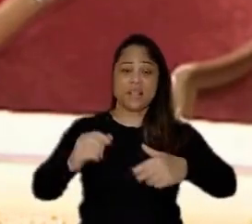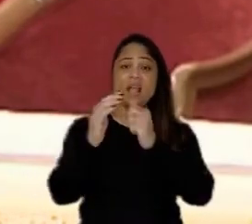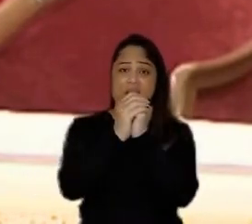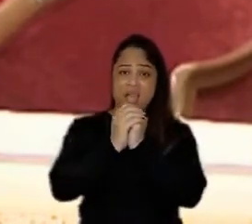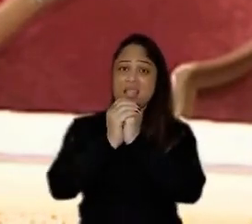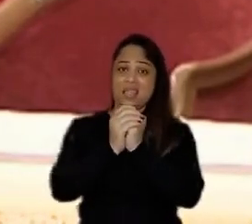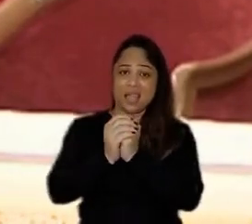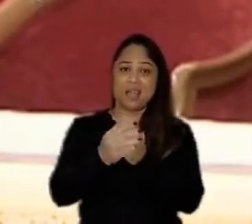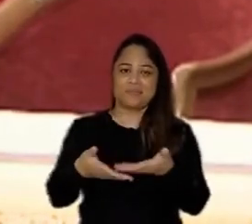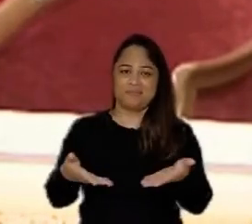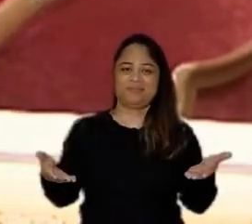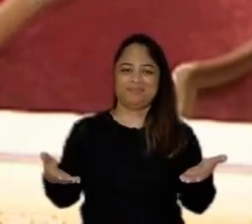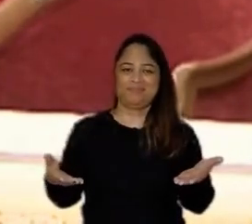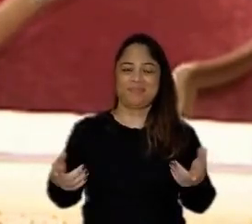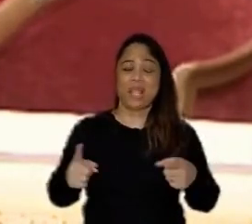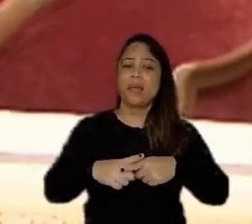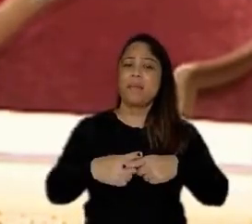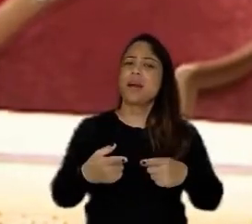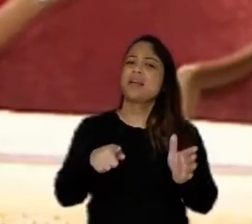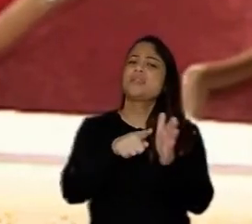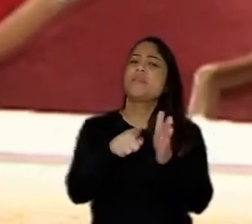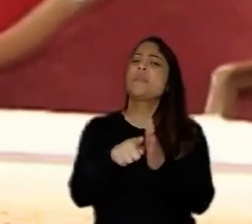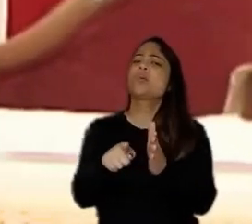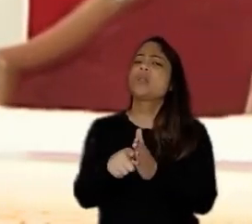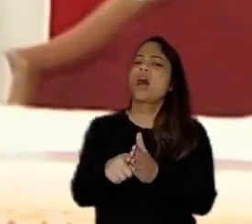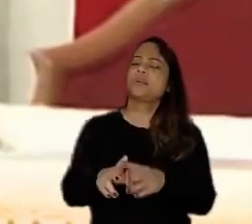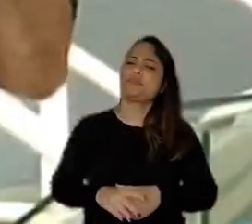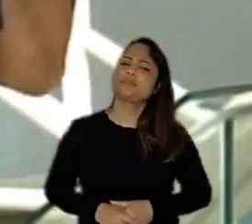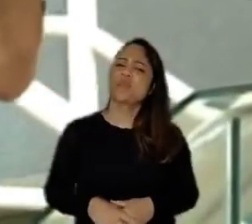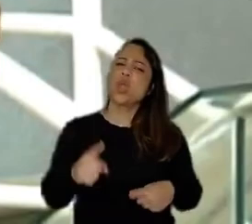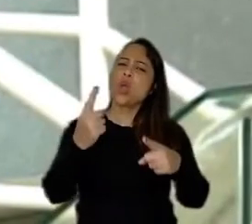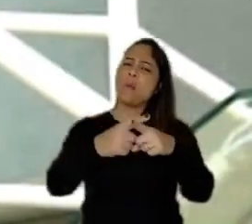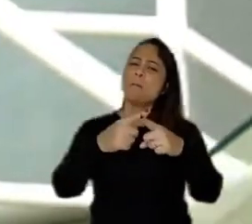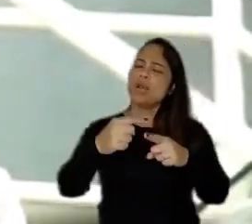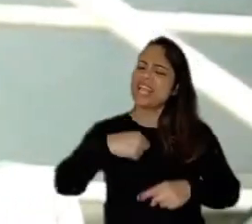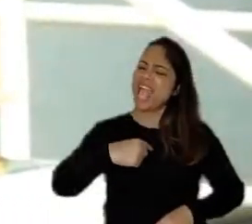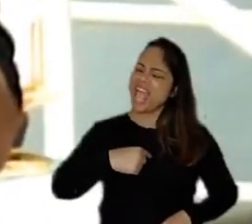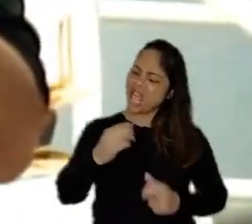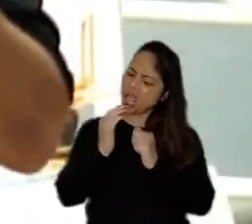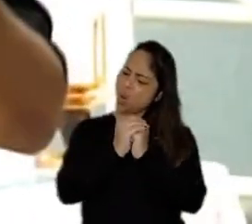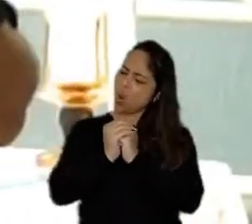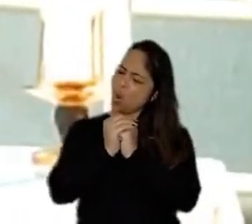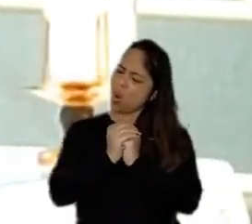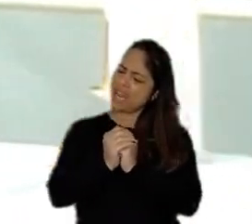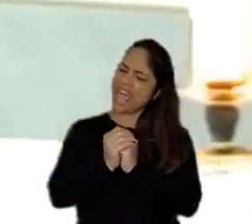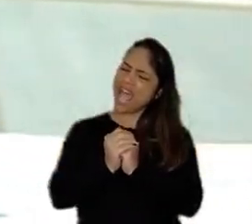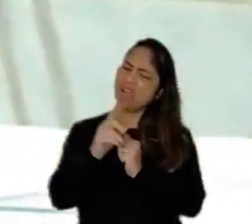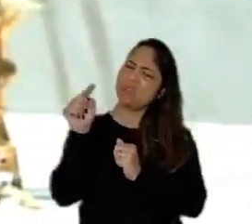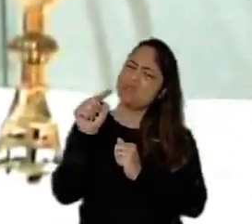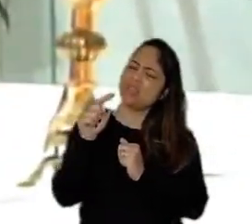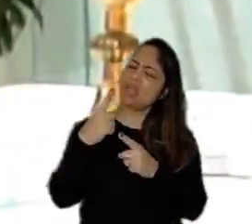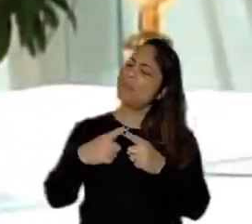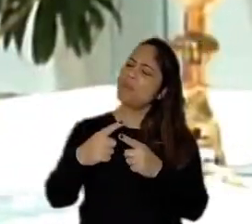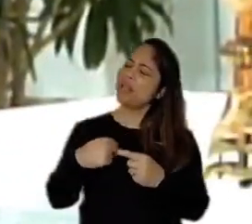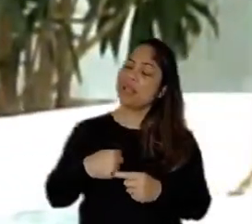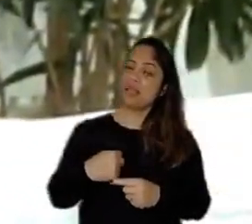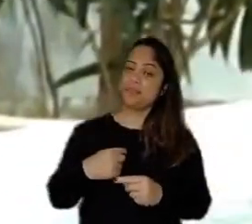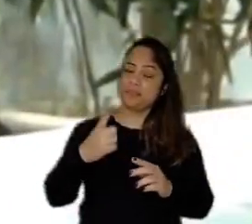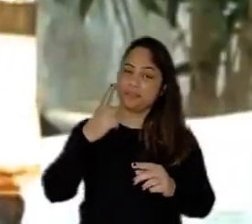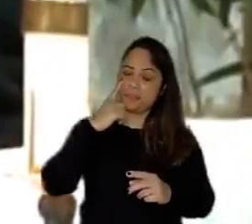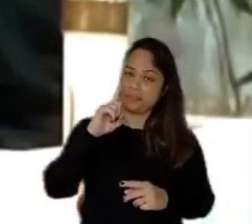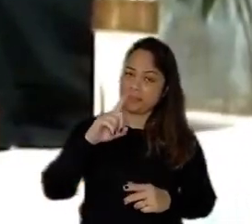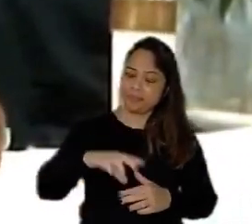mesmo. Agora uma pergunta: para que serve a minha oração por você? Me pergunta, para quê?